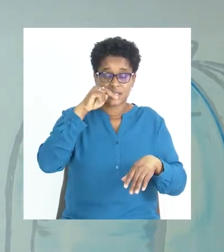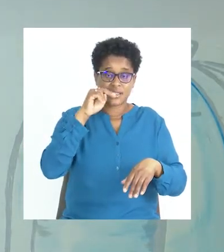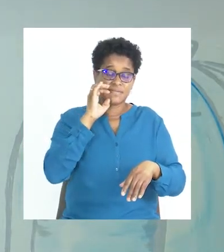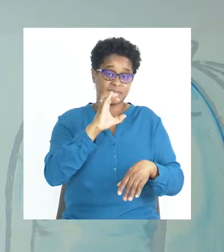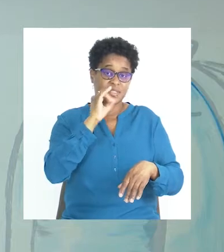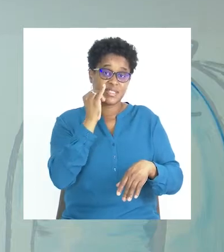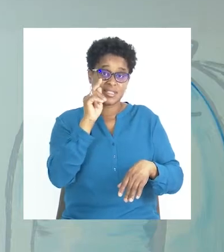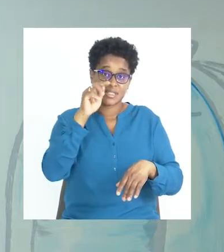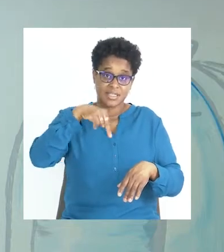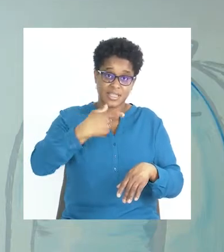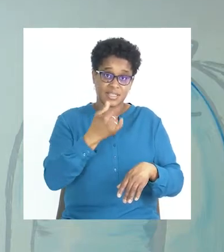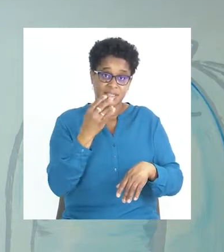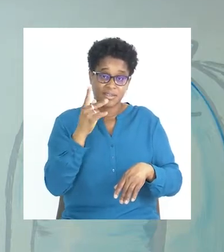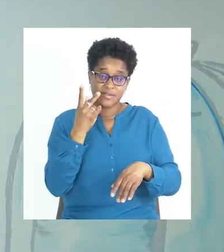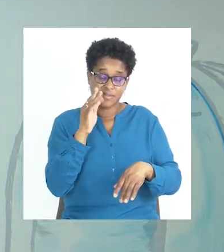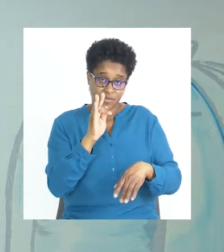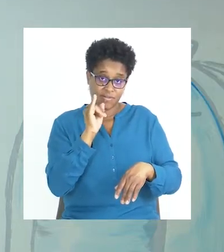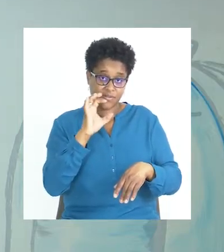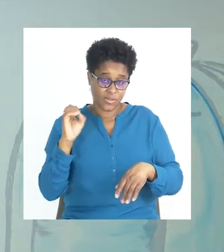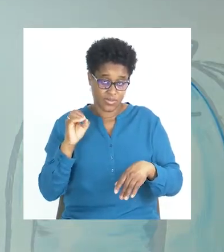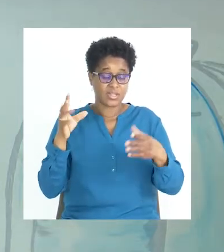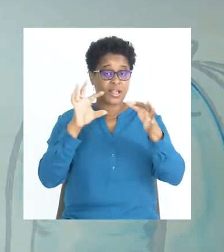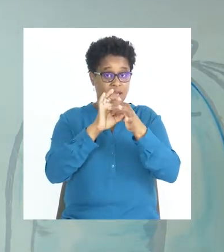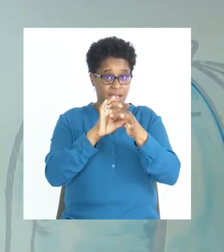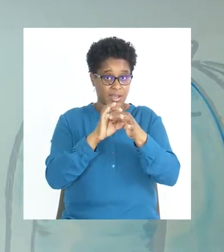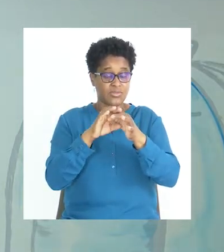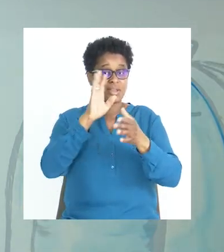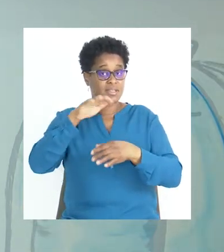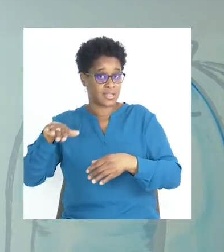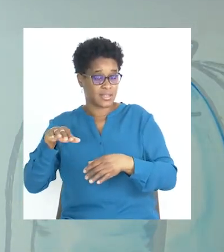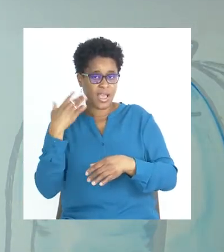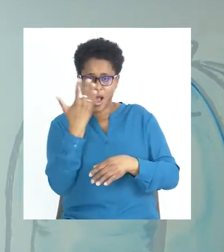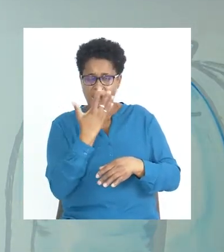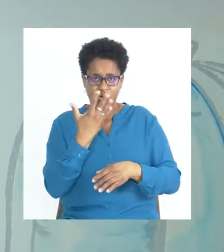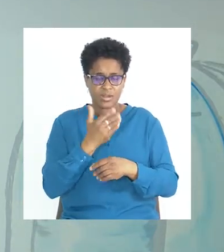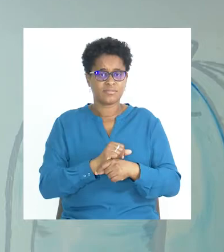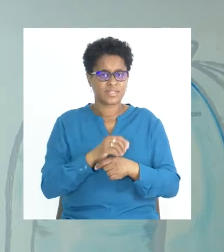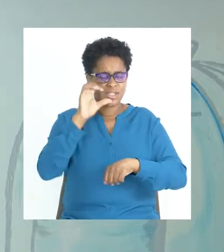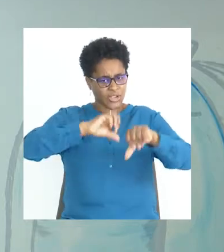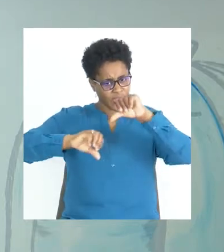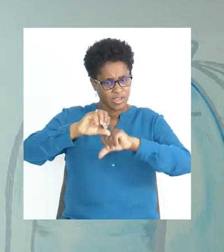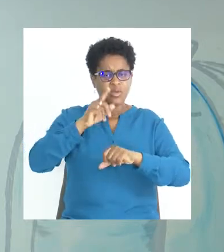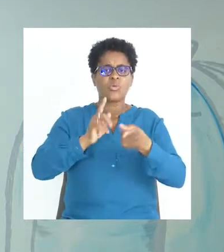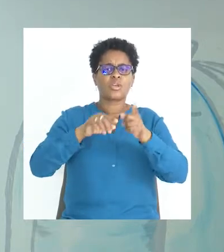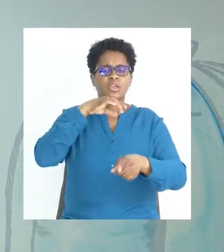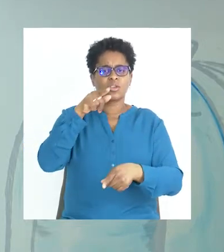ciência. Aula de química. O que é que tu fazes na aula de química? Falas